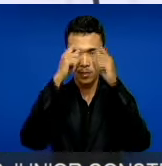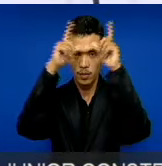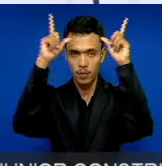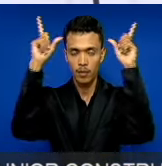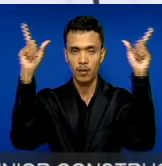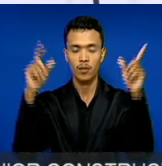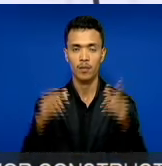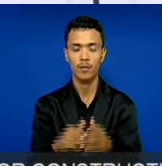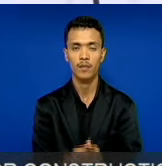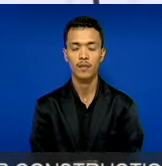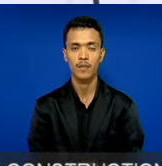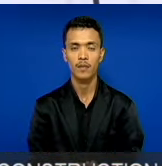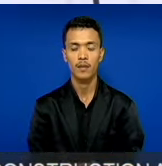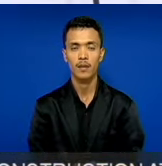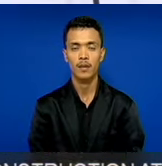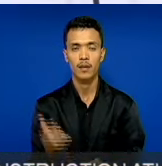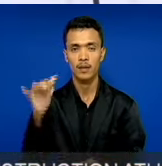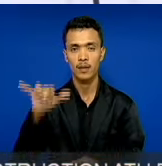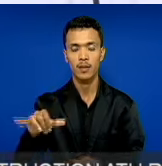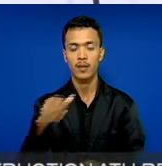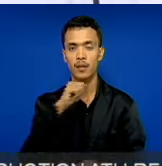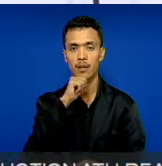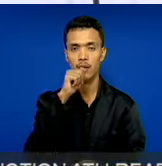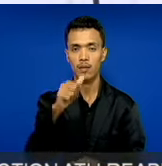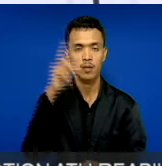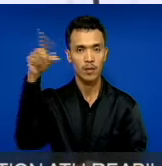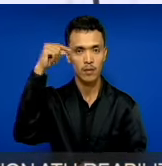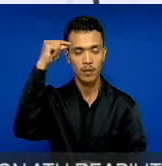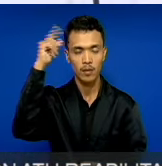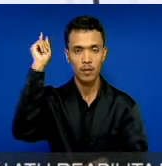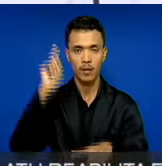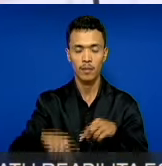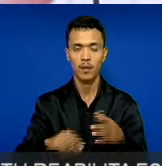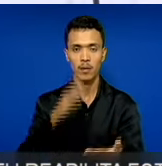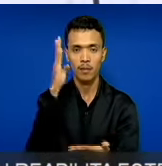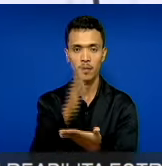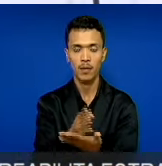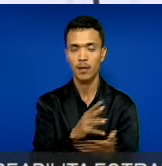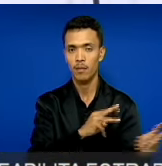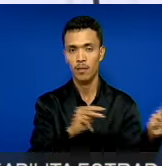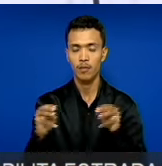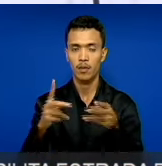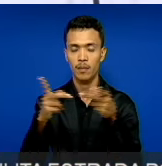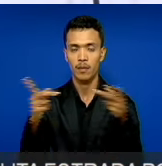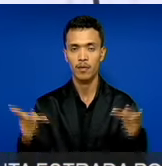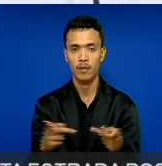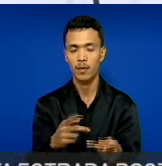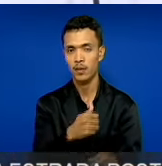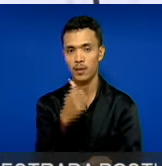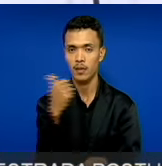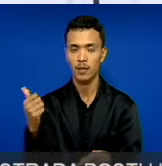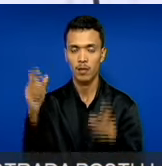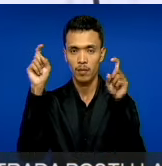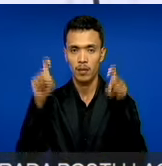hotu. Nebe, se sira la kohi, ita la bele governo la bele para, muda ba fatin seluk nebe mak india mas